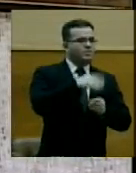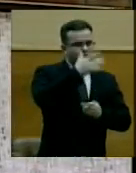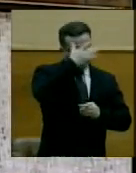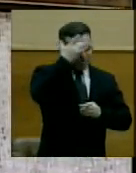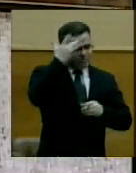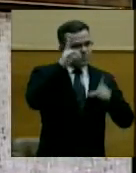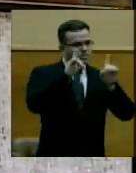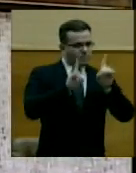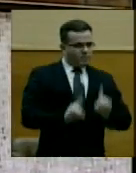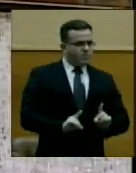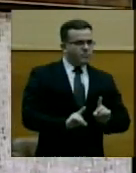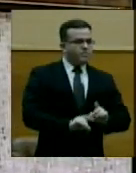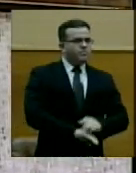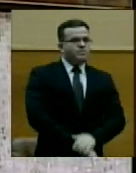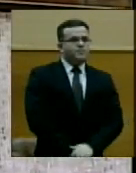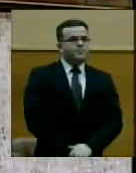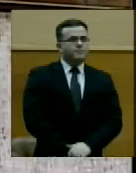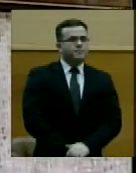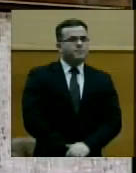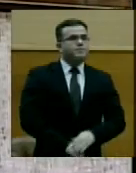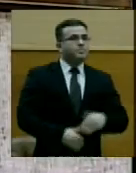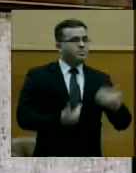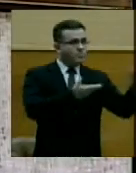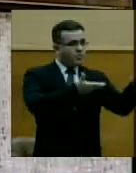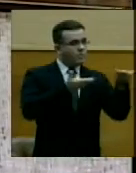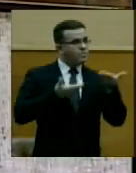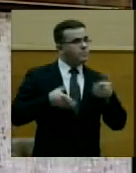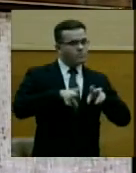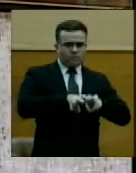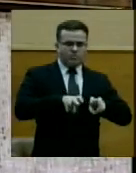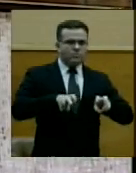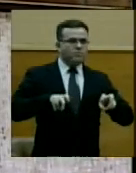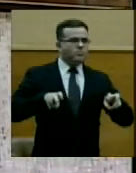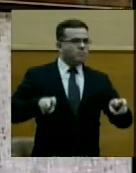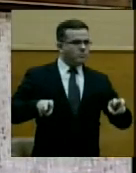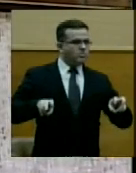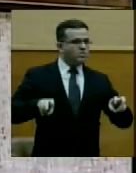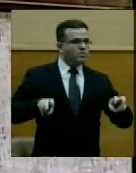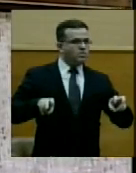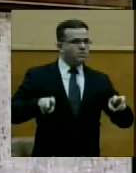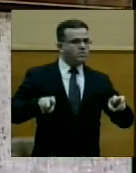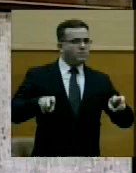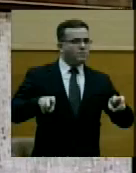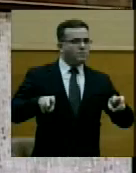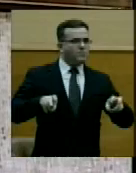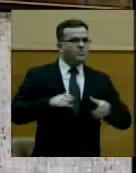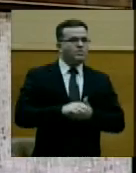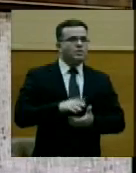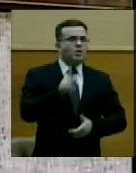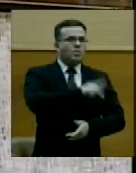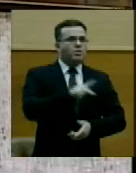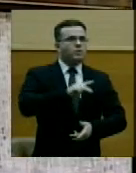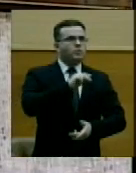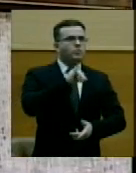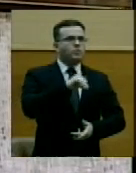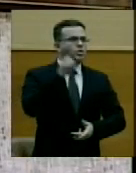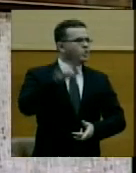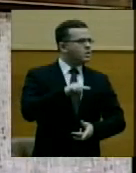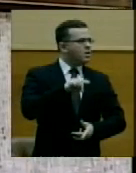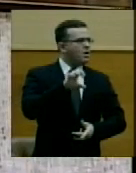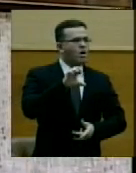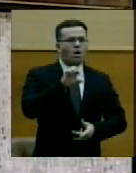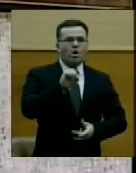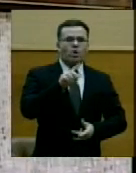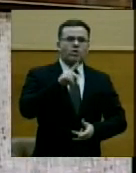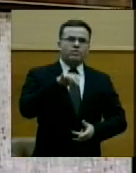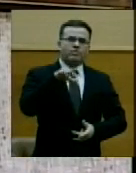pessoas com deficiência. Convido para fazer parte da mesa o senhor José de Oliveira Júnior, assessor de